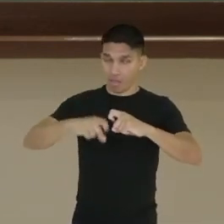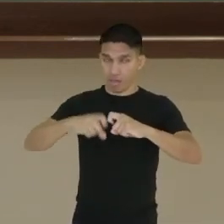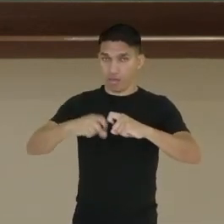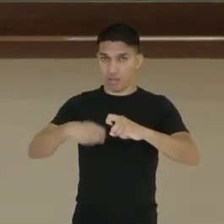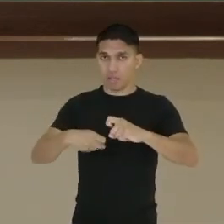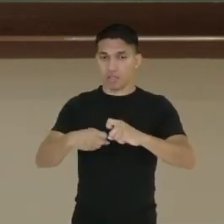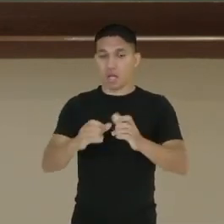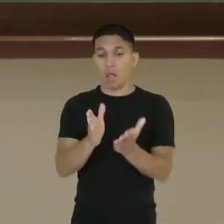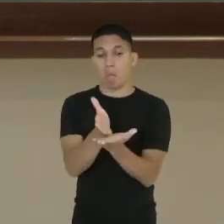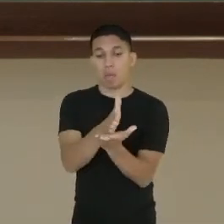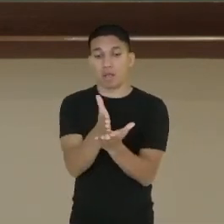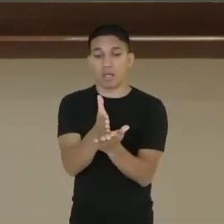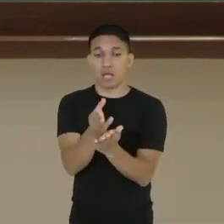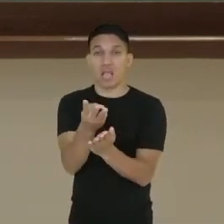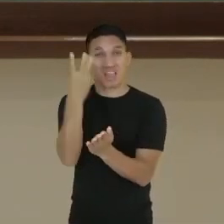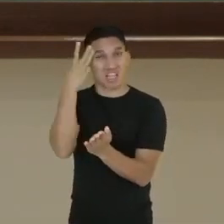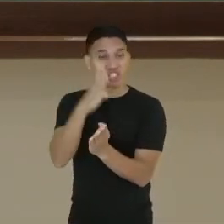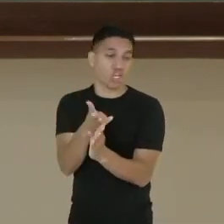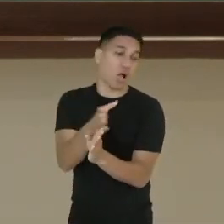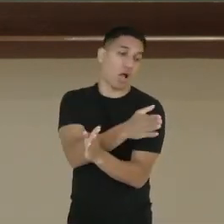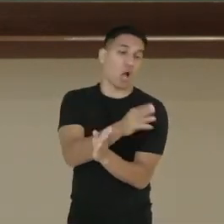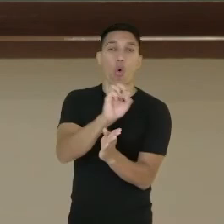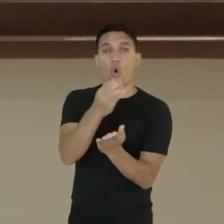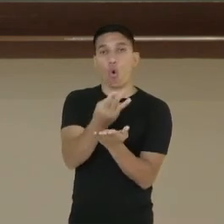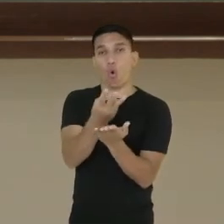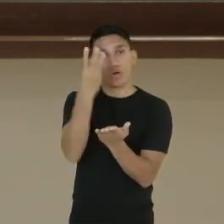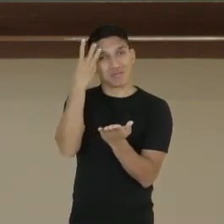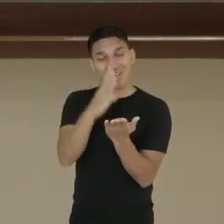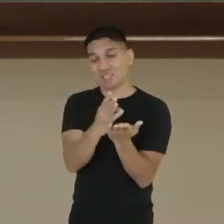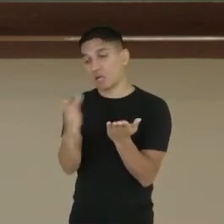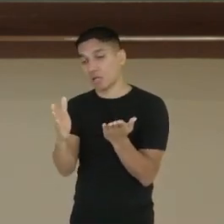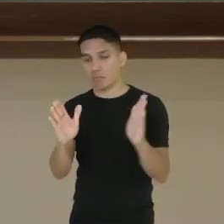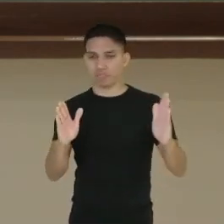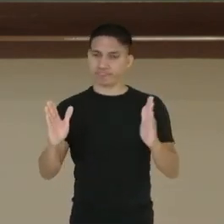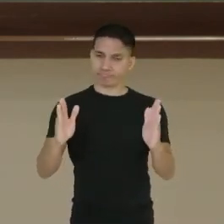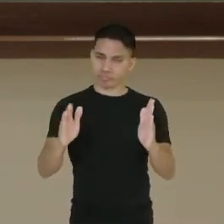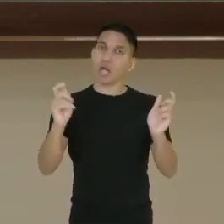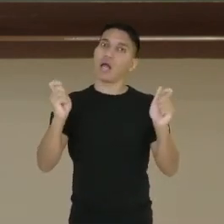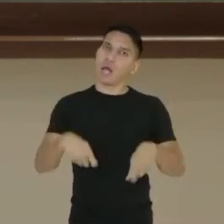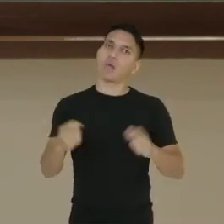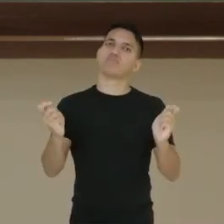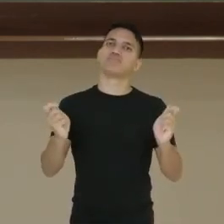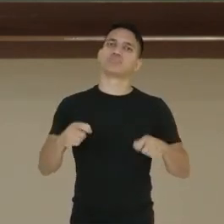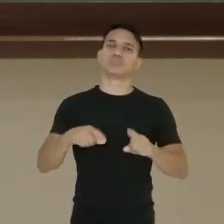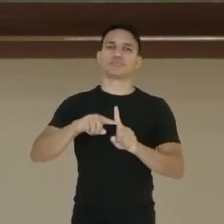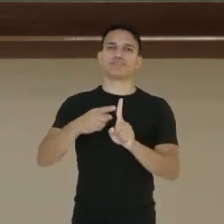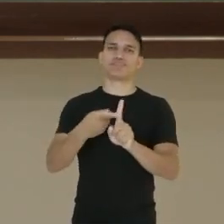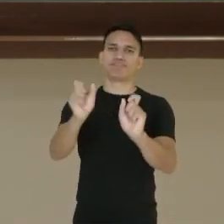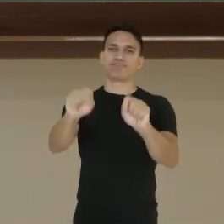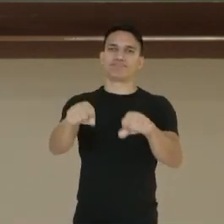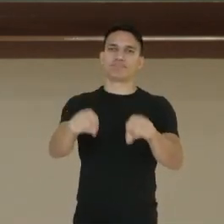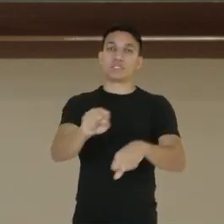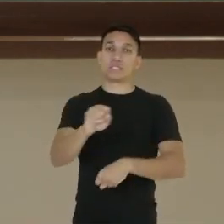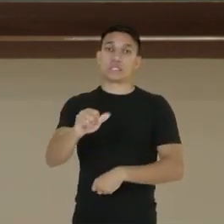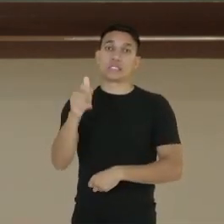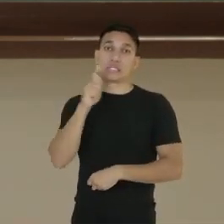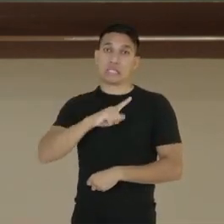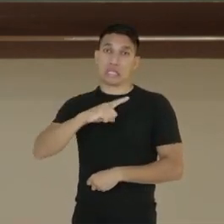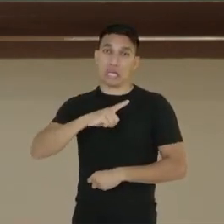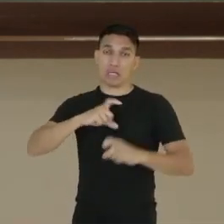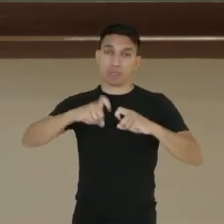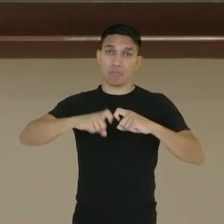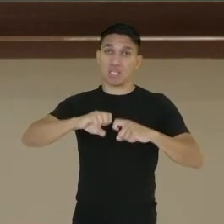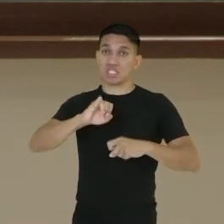depois, ela pode sim engravidar. Então, esse período fértil, ela está propensa a engravidar se tiver uma relação sexual sem o uso